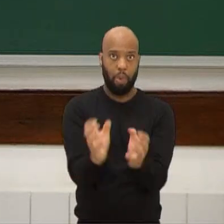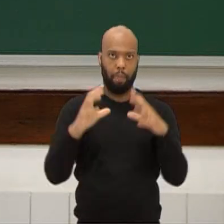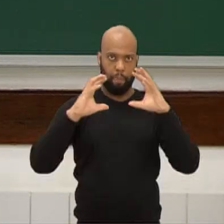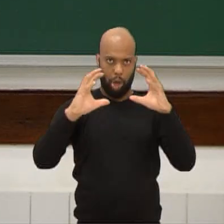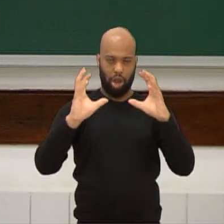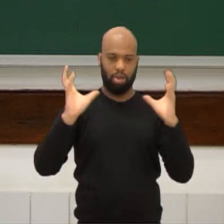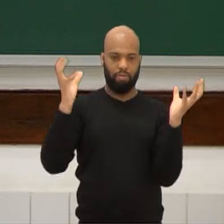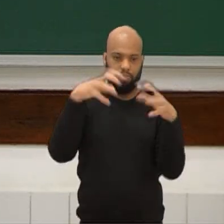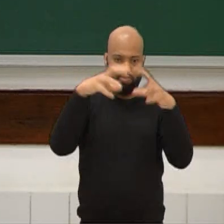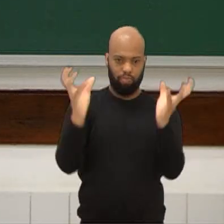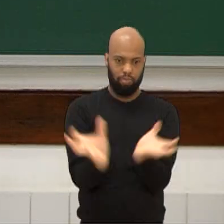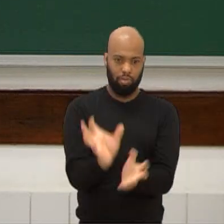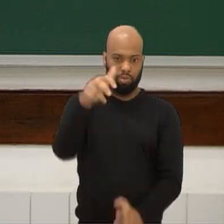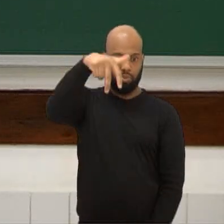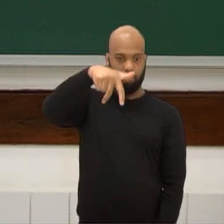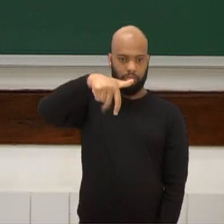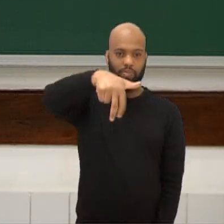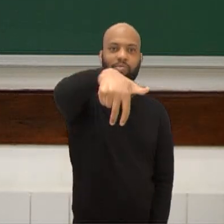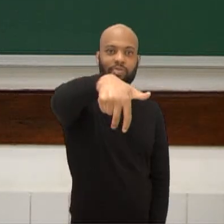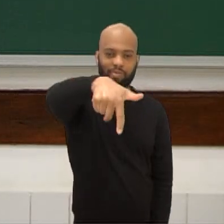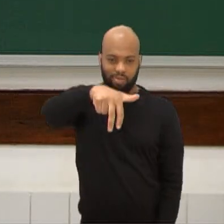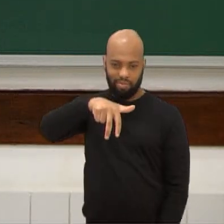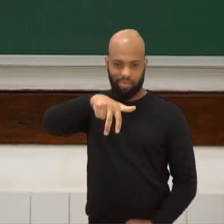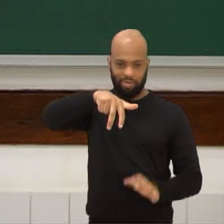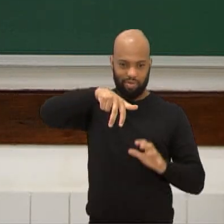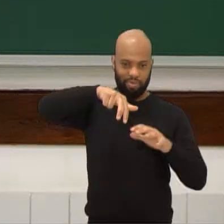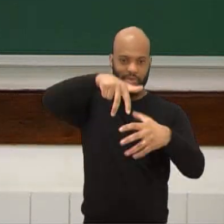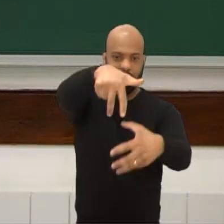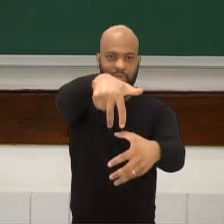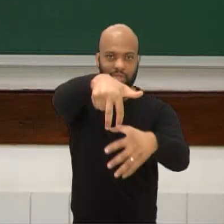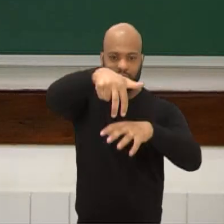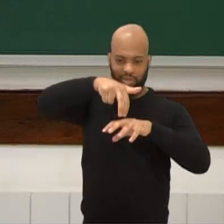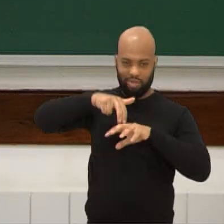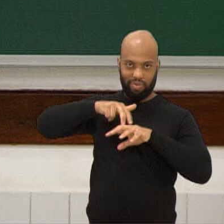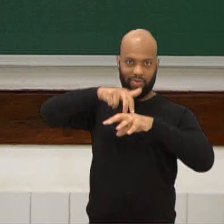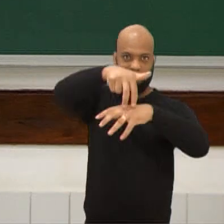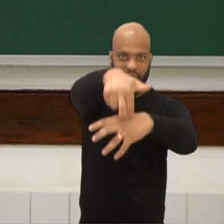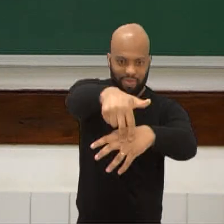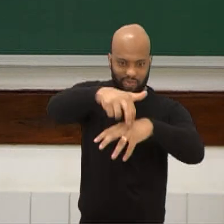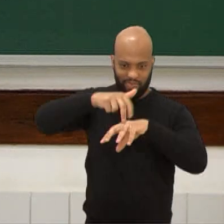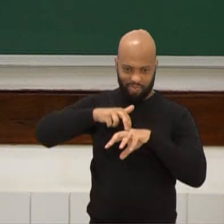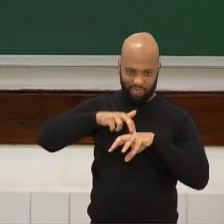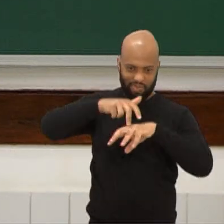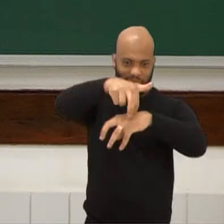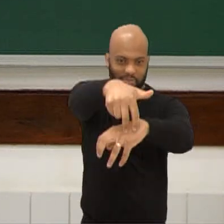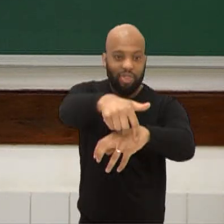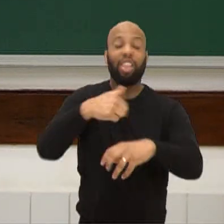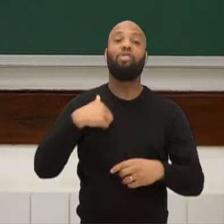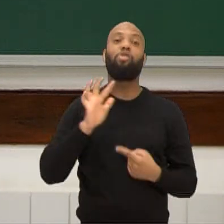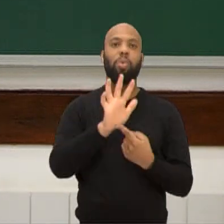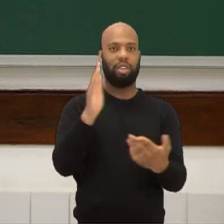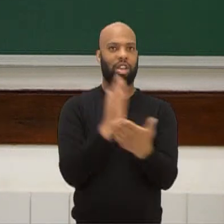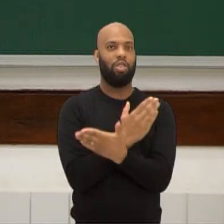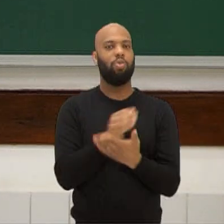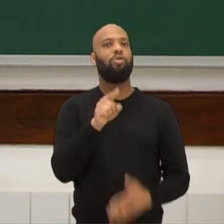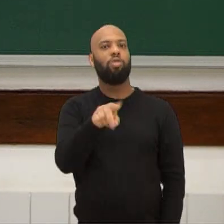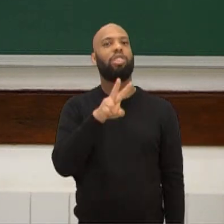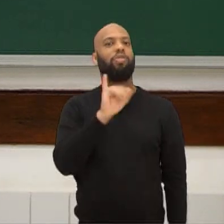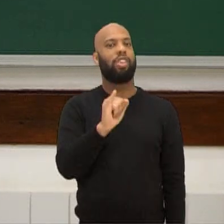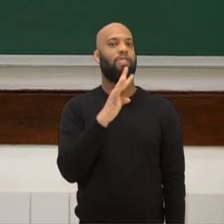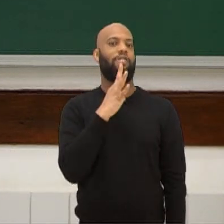para trás. Então, isso é o papel lá, é o número do funambulista lá no circo. Eu vou mostrar alguns para vocês, assim, só para